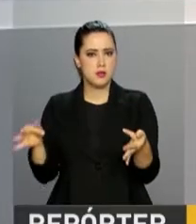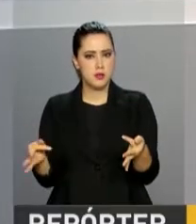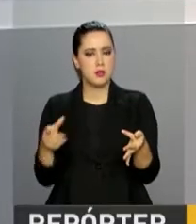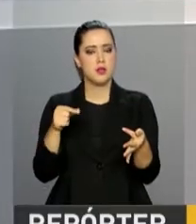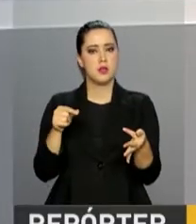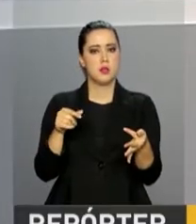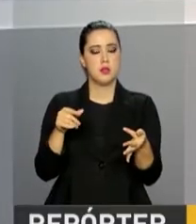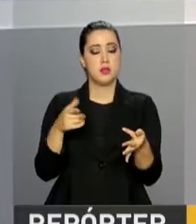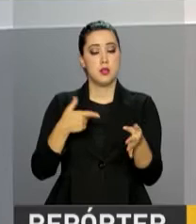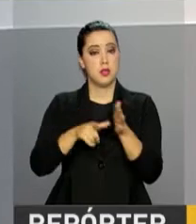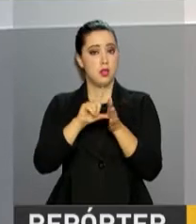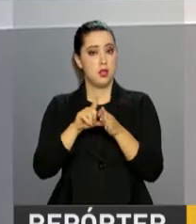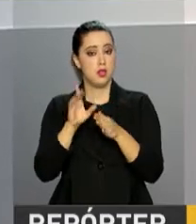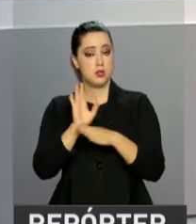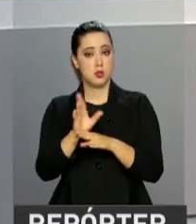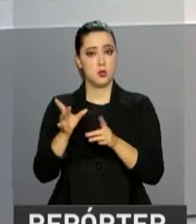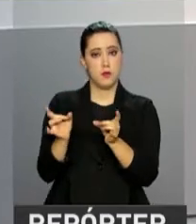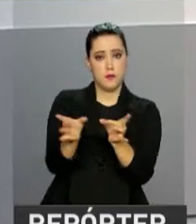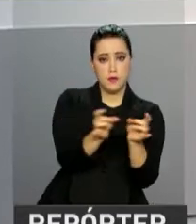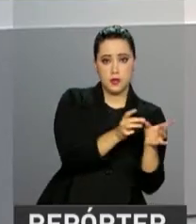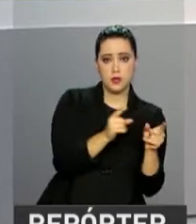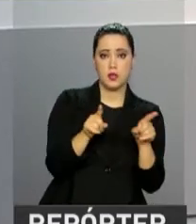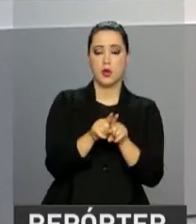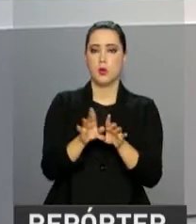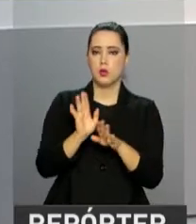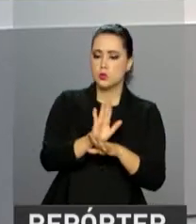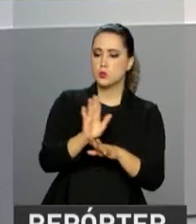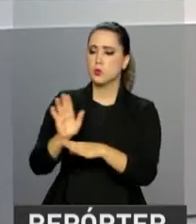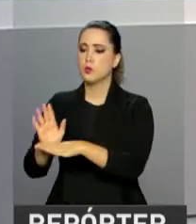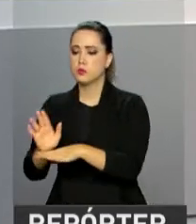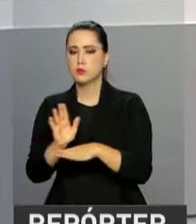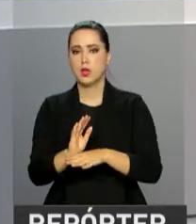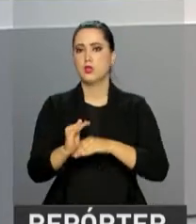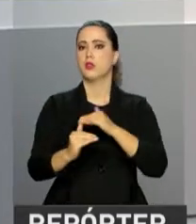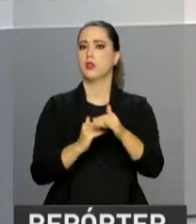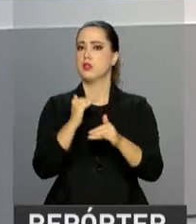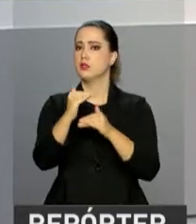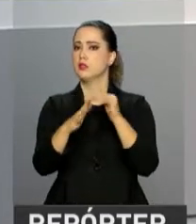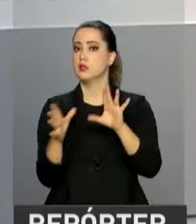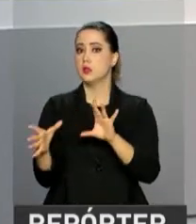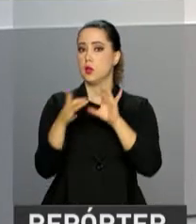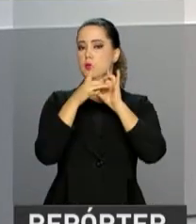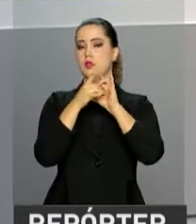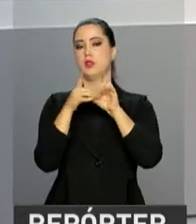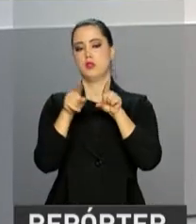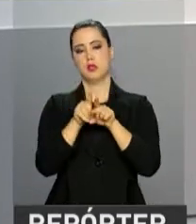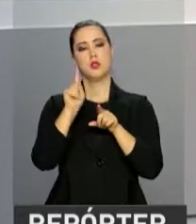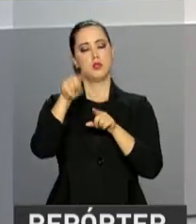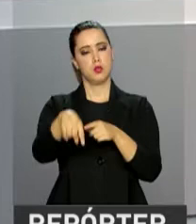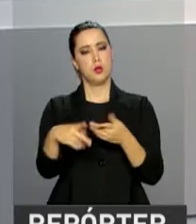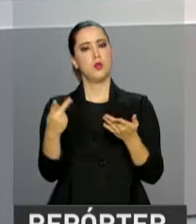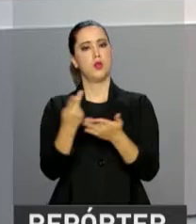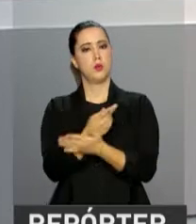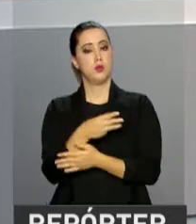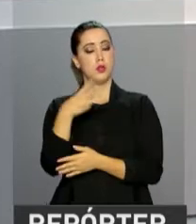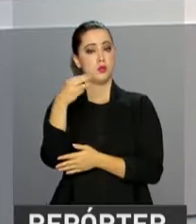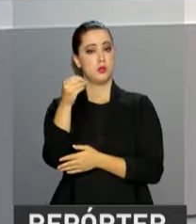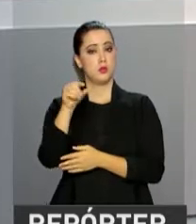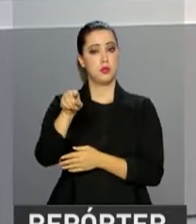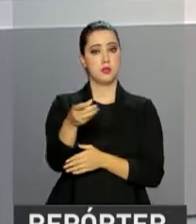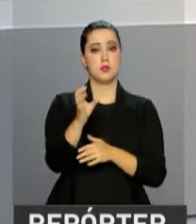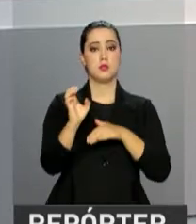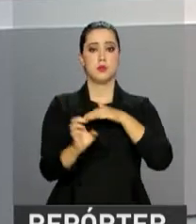competir se apóiam para crescer esse é o comportamento de quase 300 mil empreendimentos no brasil que se organizam em